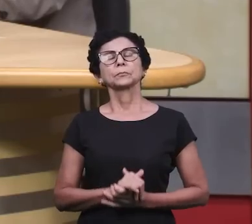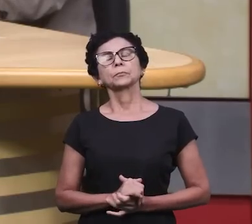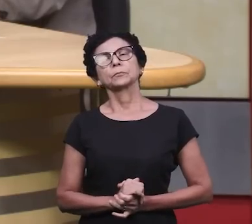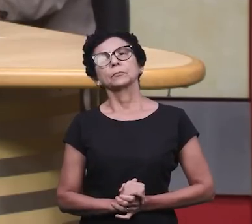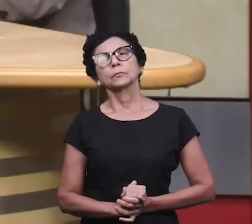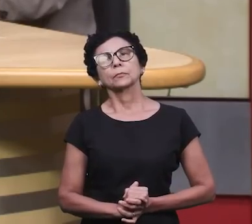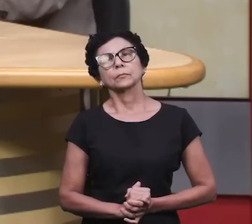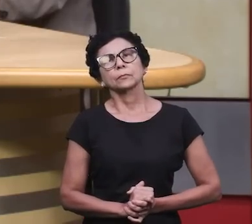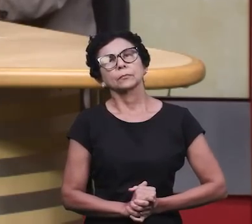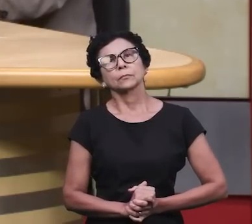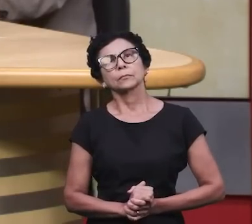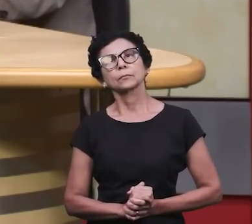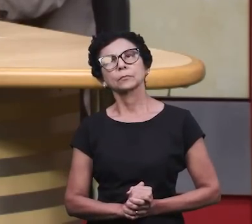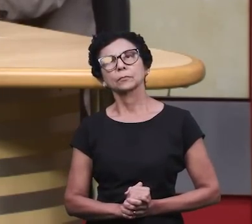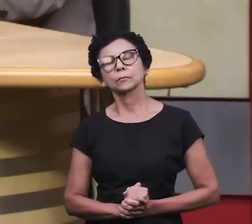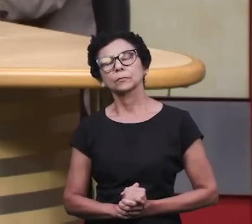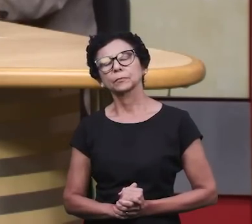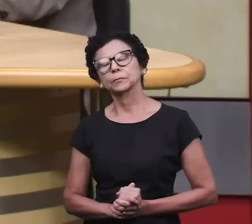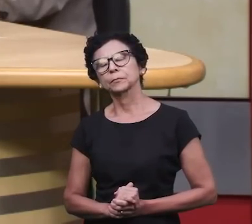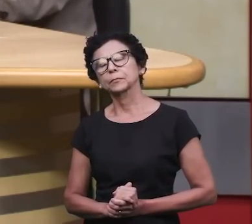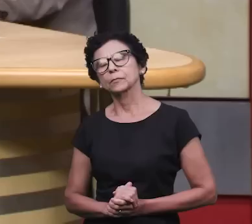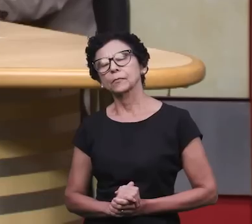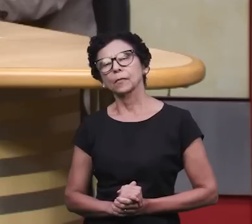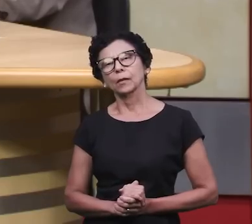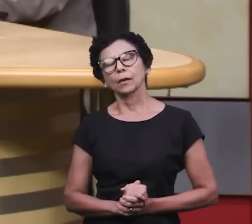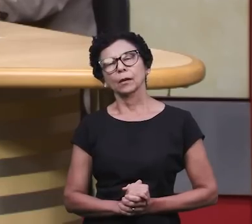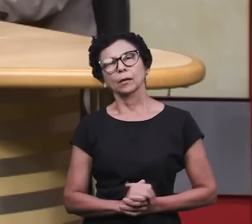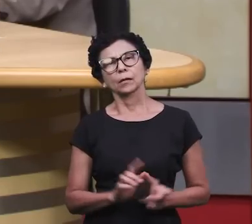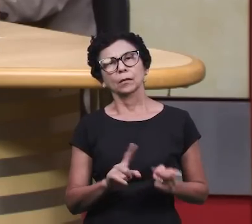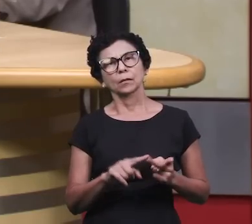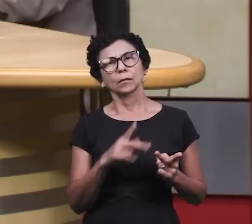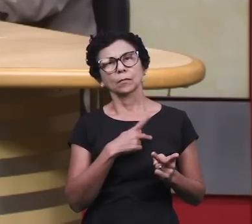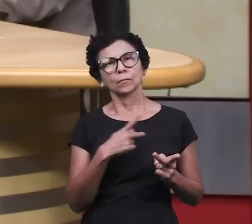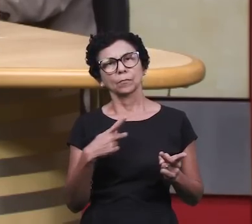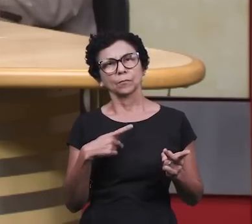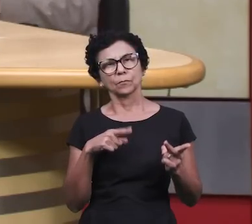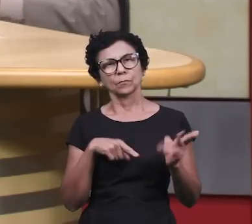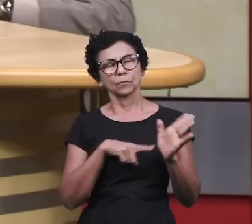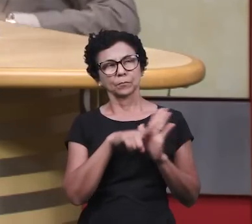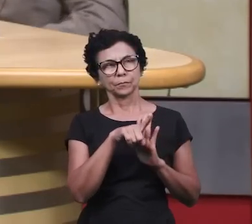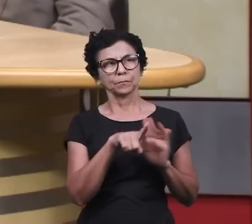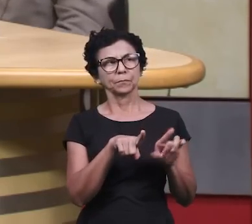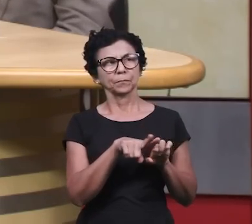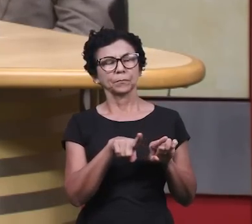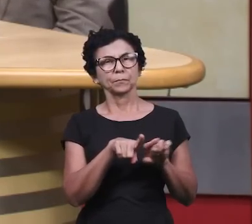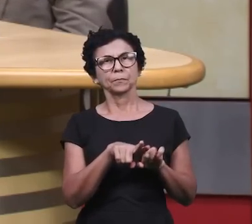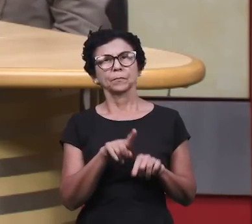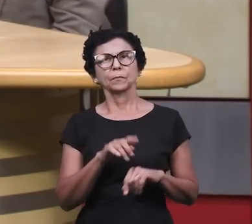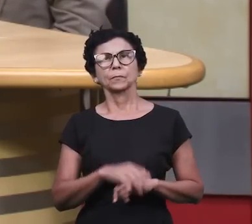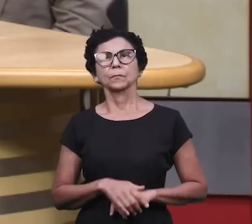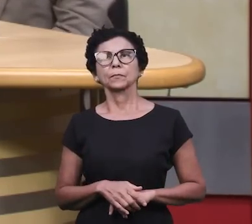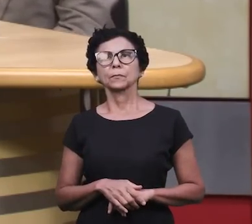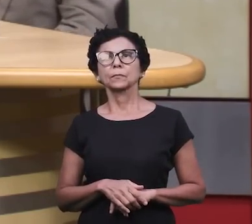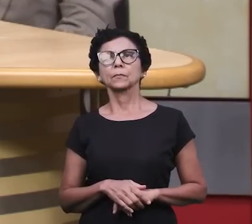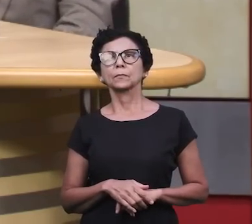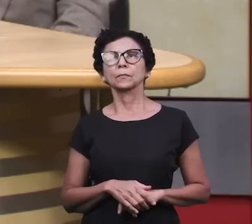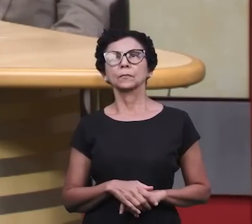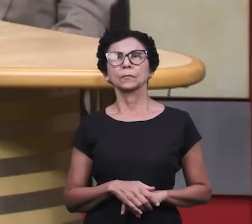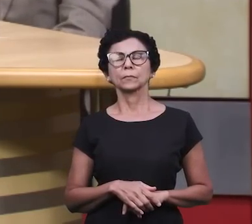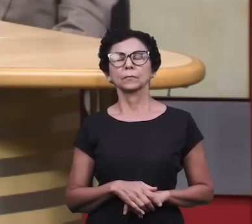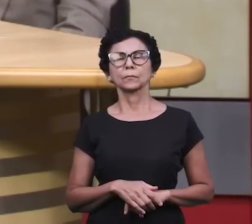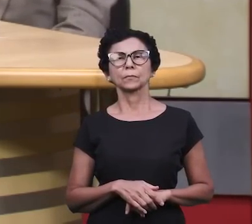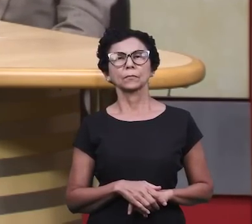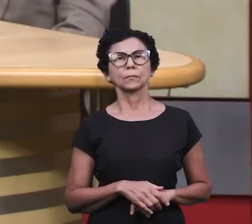tomar conhecimento, depois eu vou fazer uma perguntinha também ao pastor Antônio Carlos. O início da igreja, para você que está nos